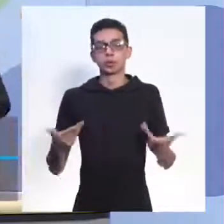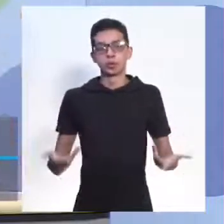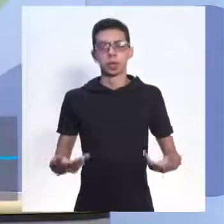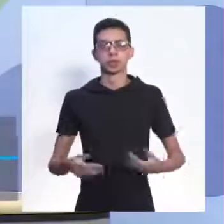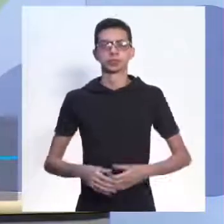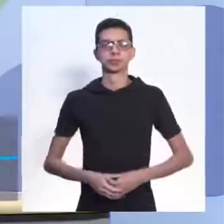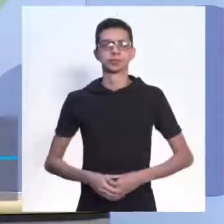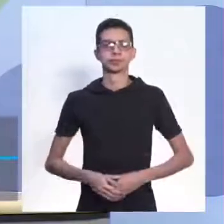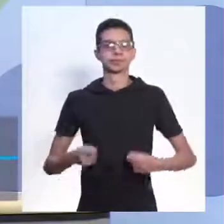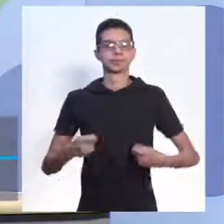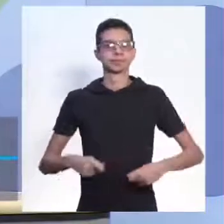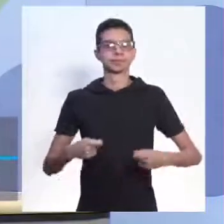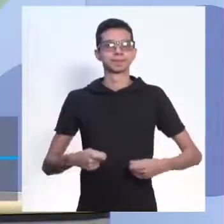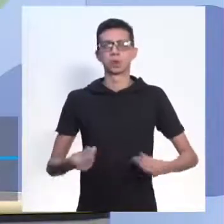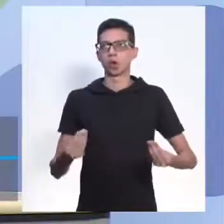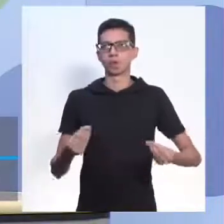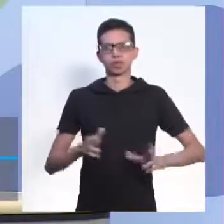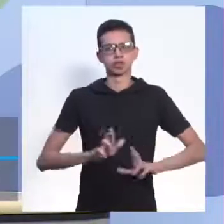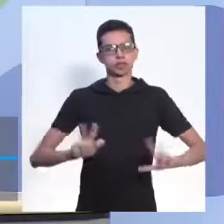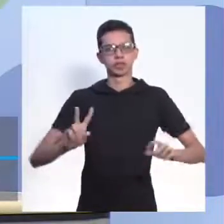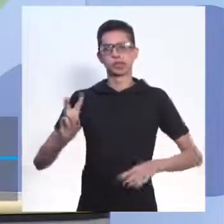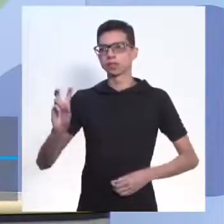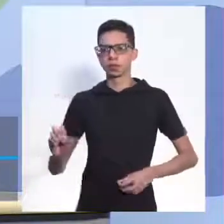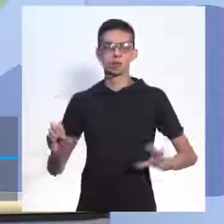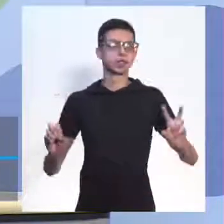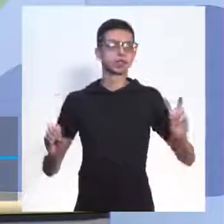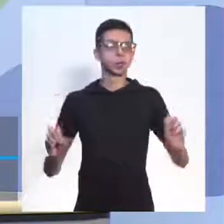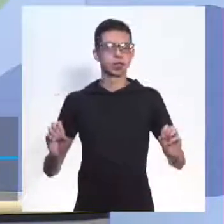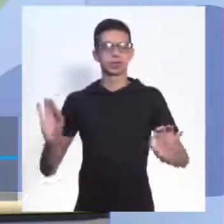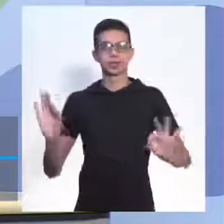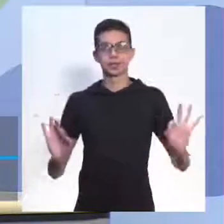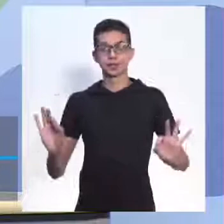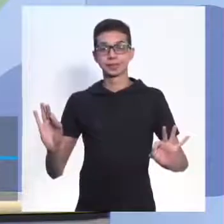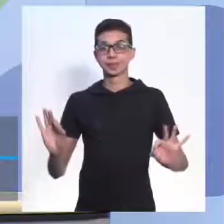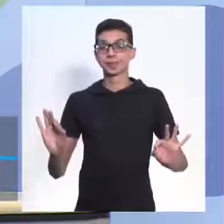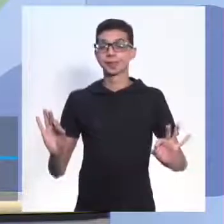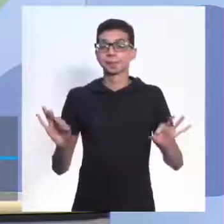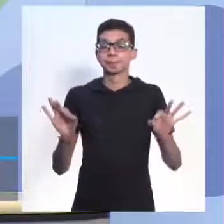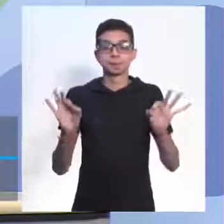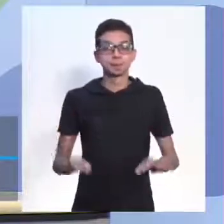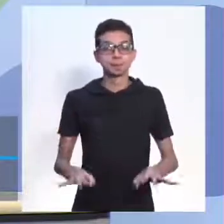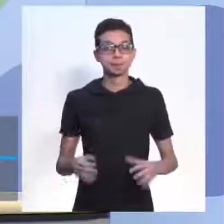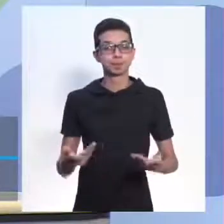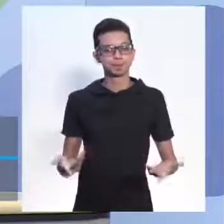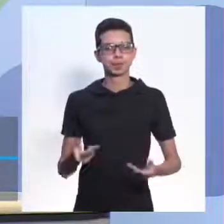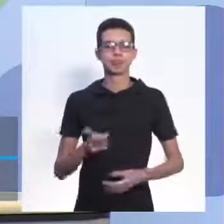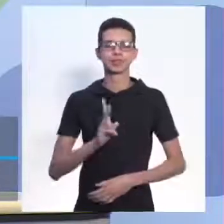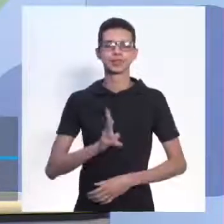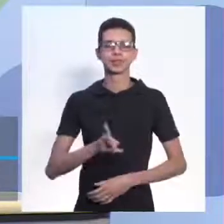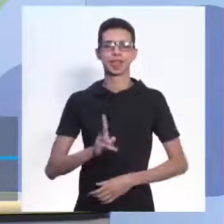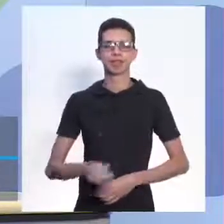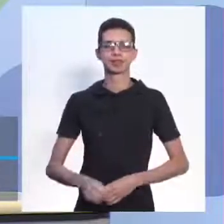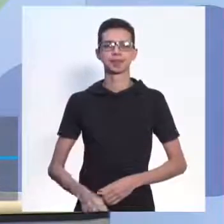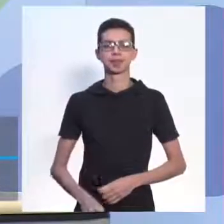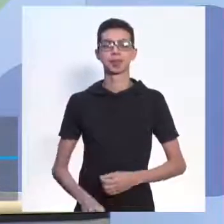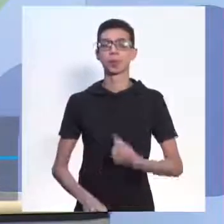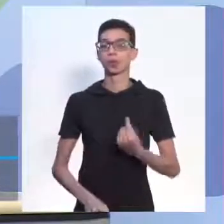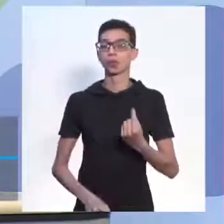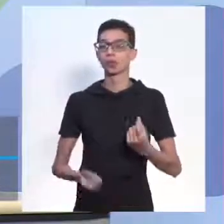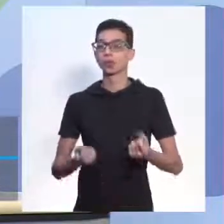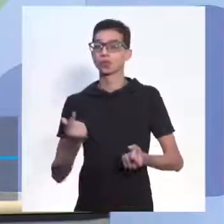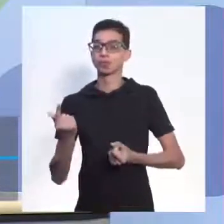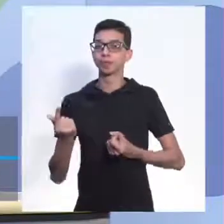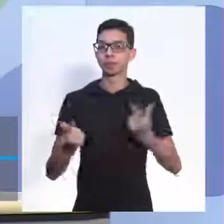acima culminância das Estrelas para dar 5050 justinho ali lá então sem foi alguém ali que tá com esse mais um